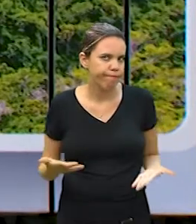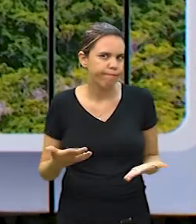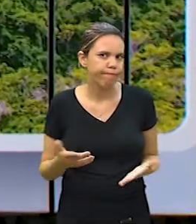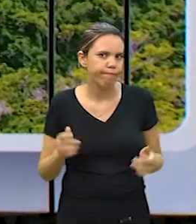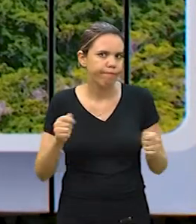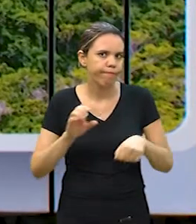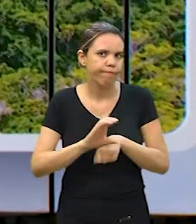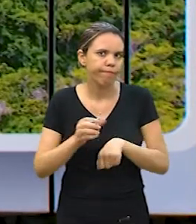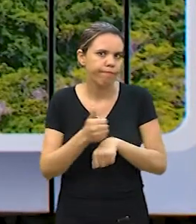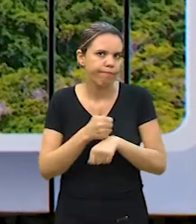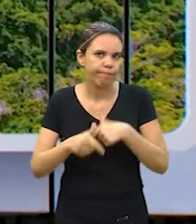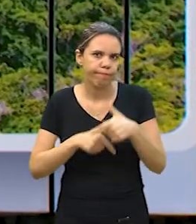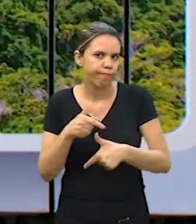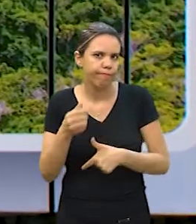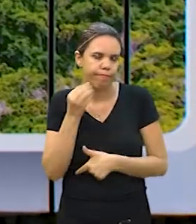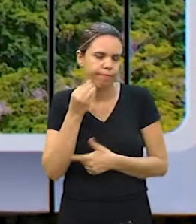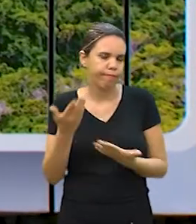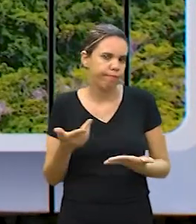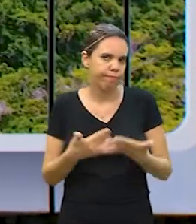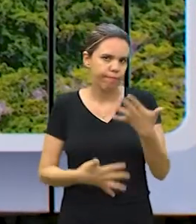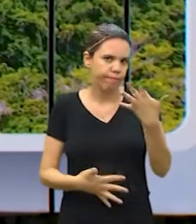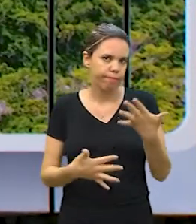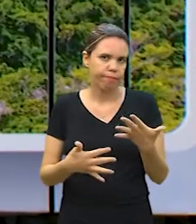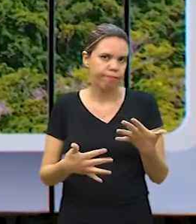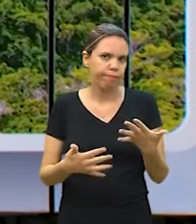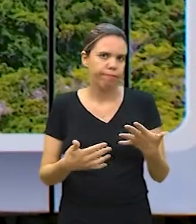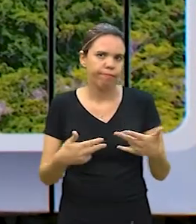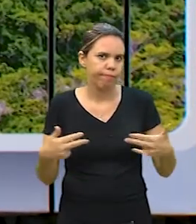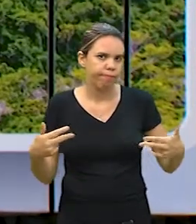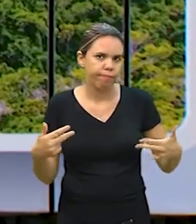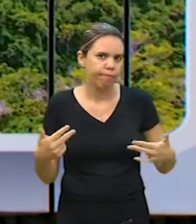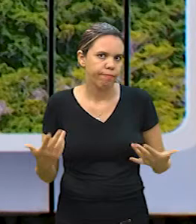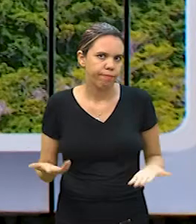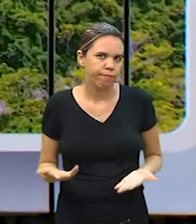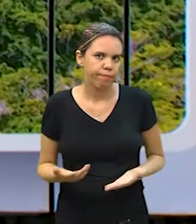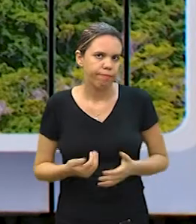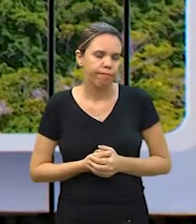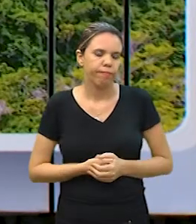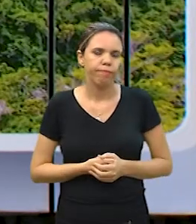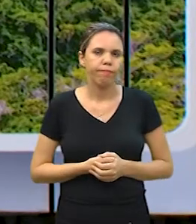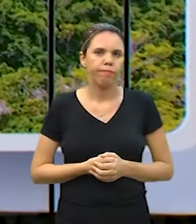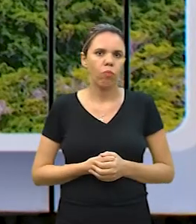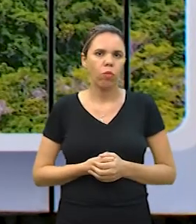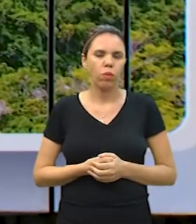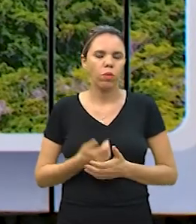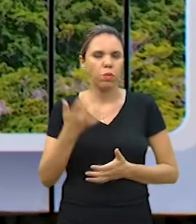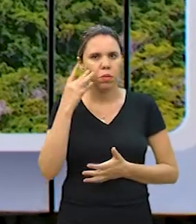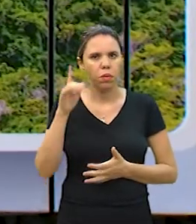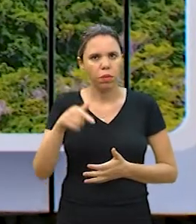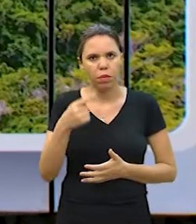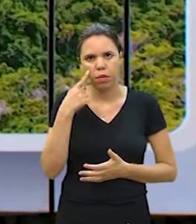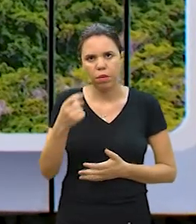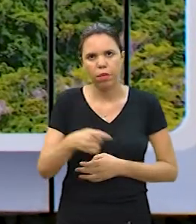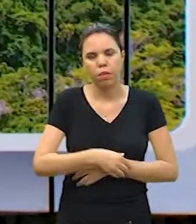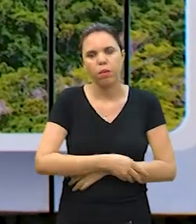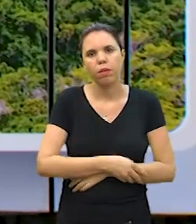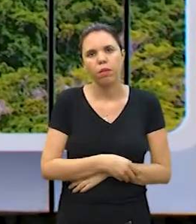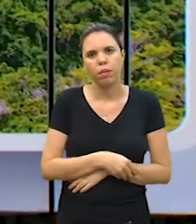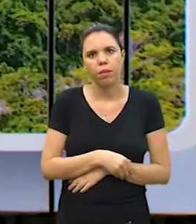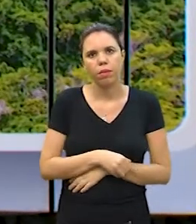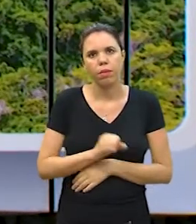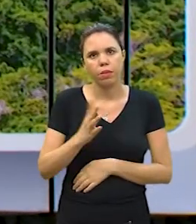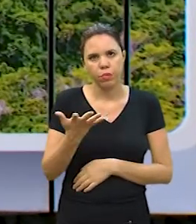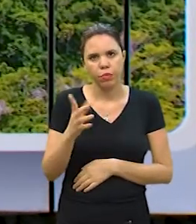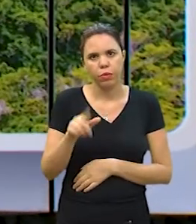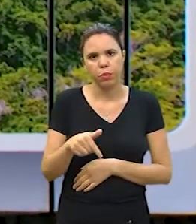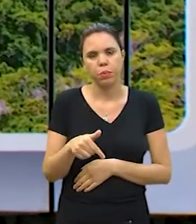de capacitação no mundo do trabalho, enfim, todo esse tipo de coisa, eu acho que é interessante dessa